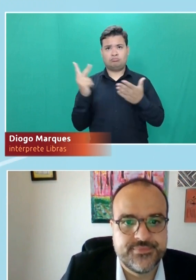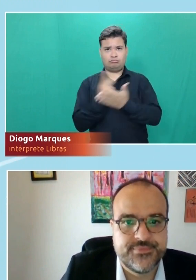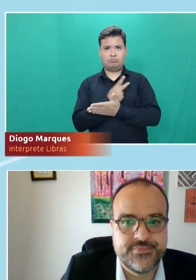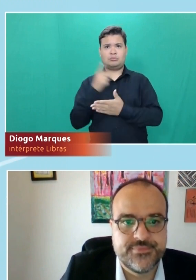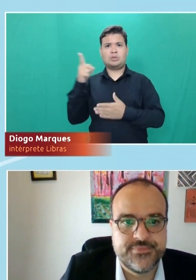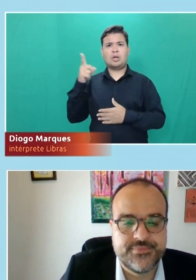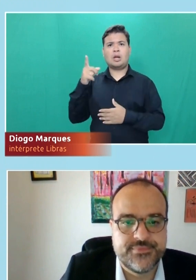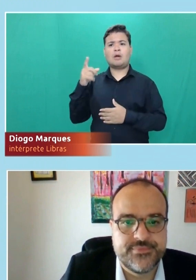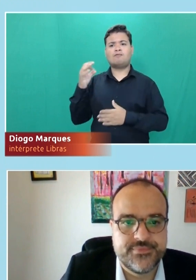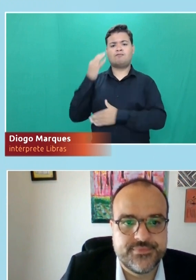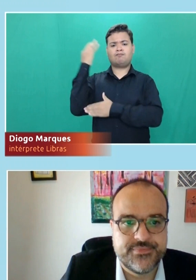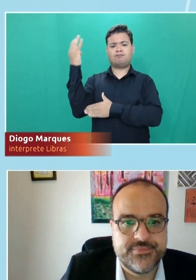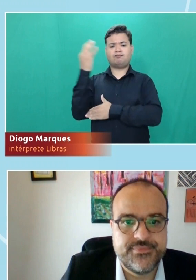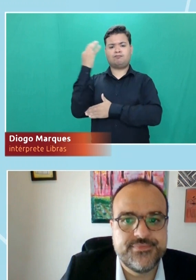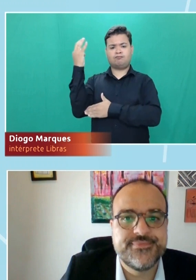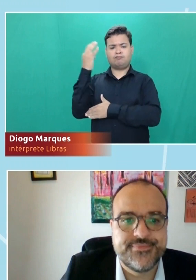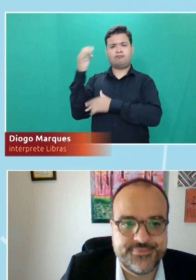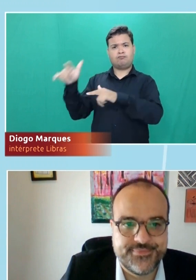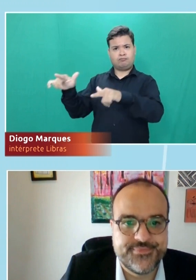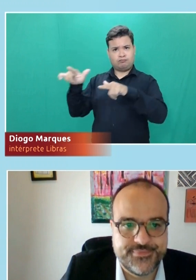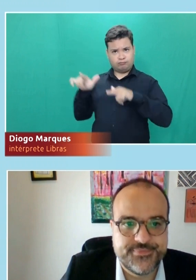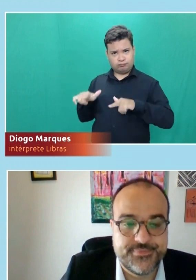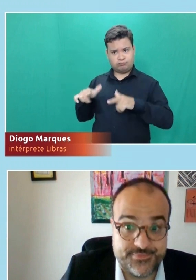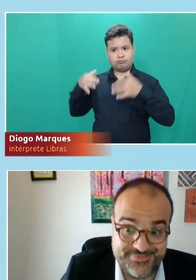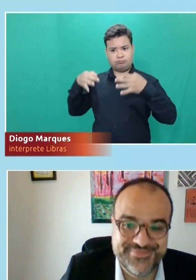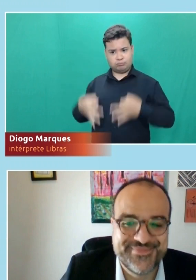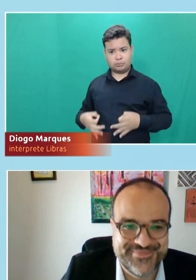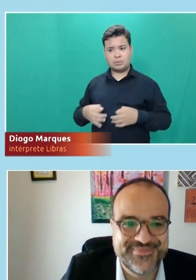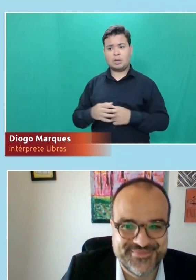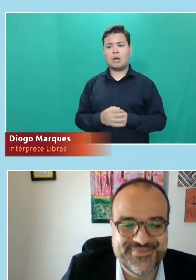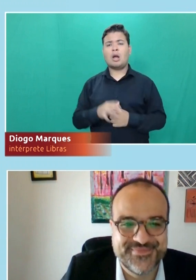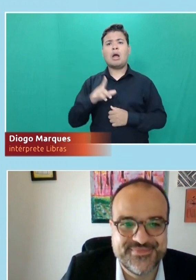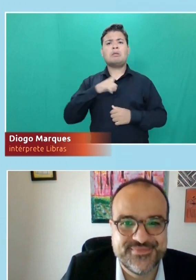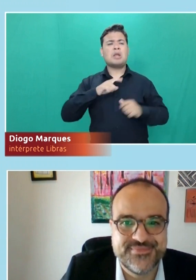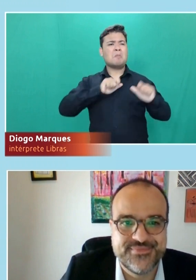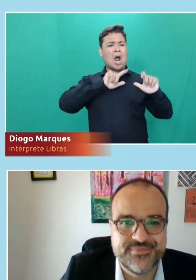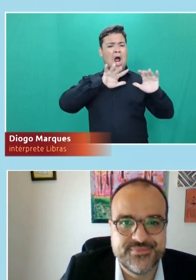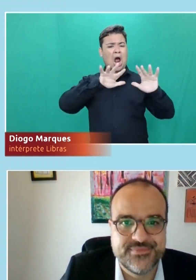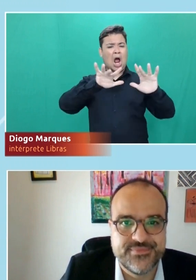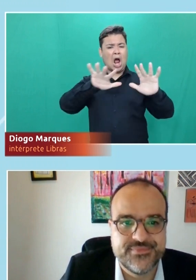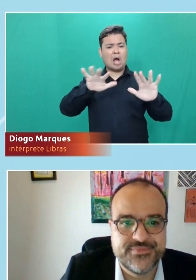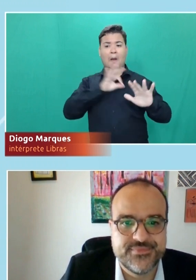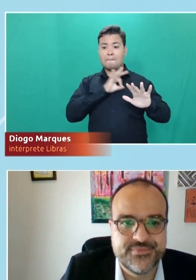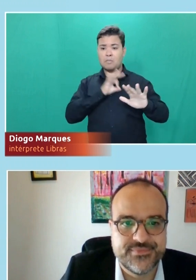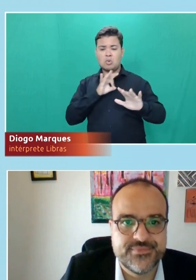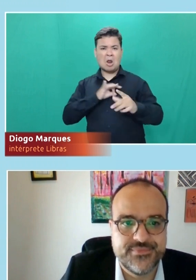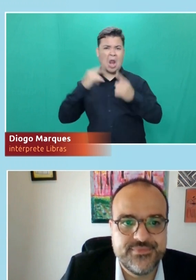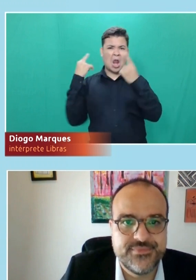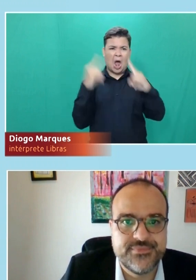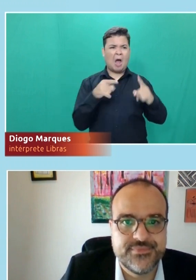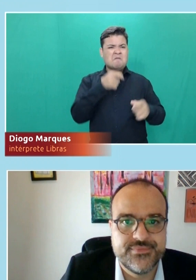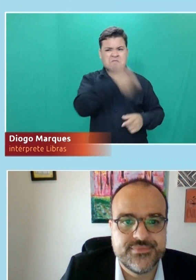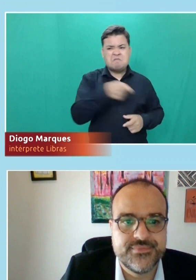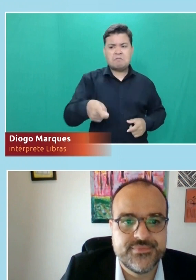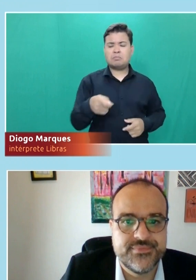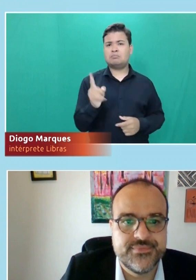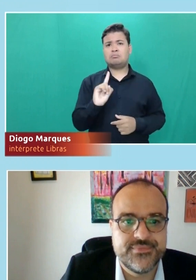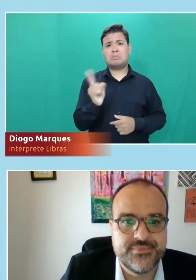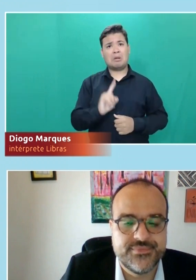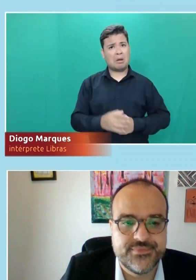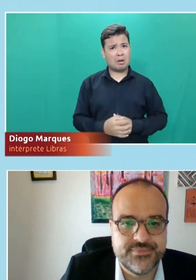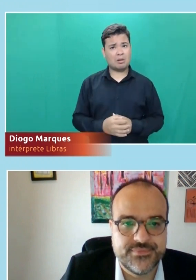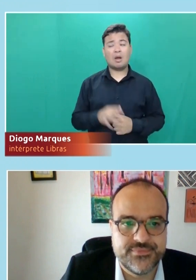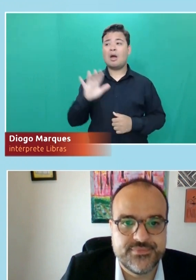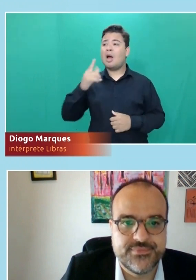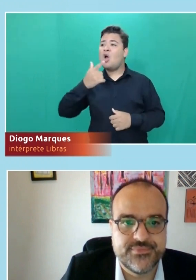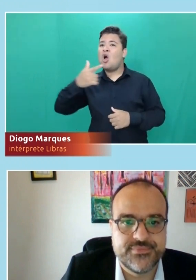polícia também não reprimiu, como reprime outras manifestações, né, geralmente manifestações legítimas, não reprimiu